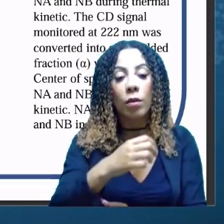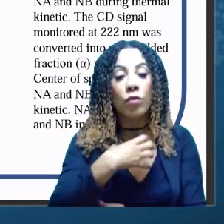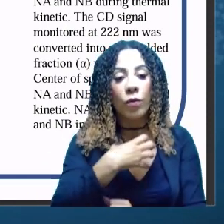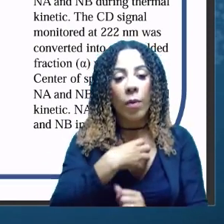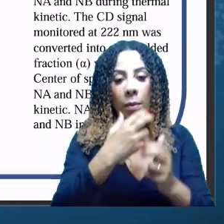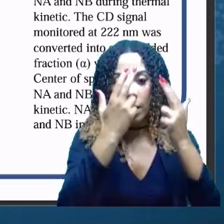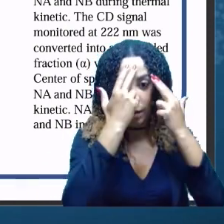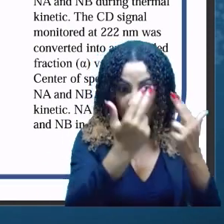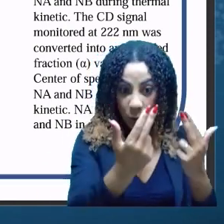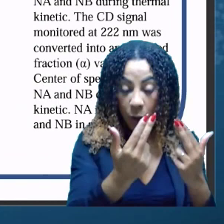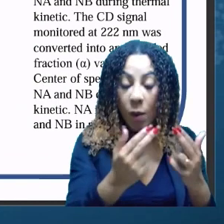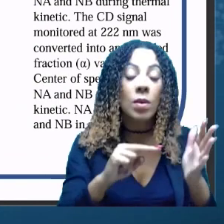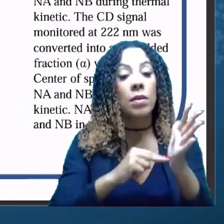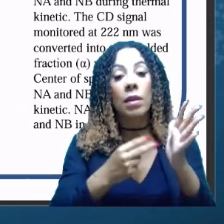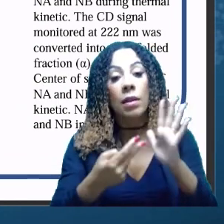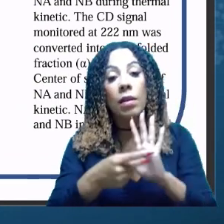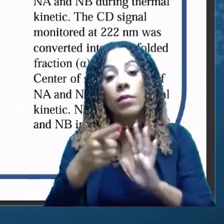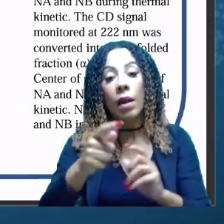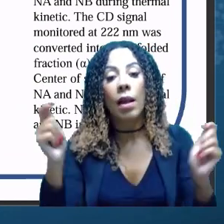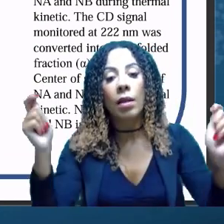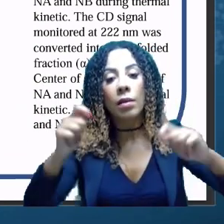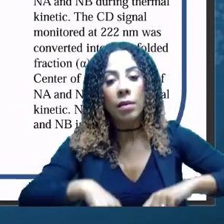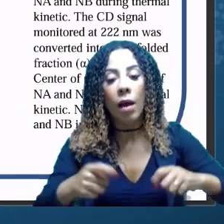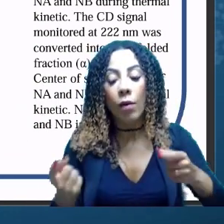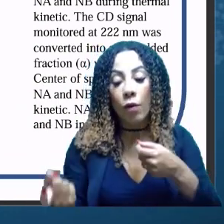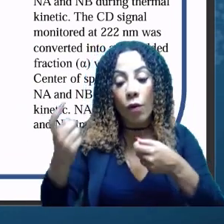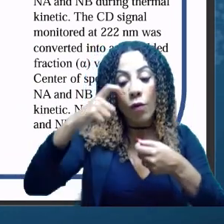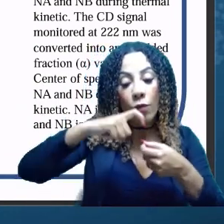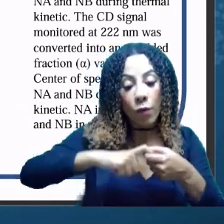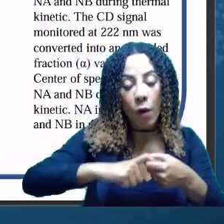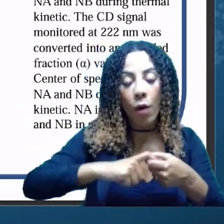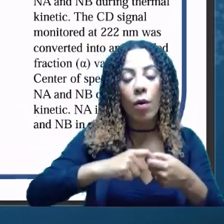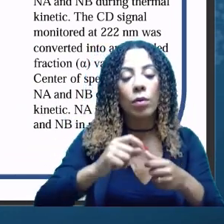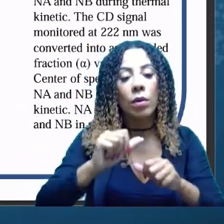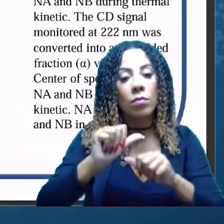capacidade de restabelecer a sua estrutura secundária. O